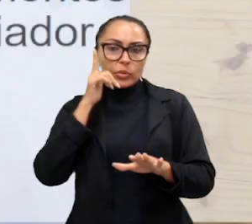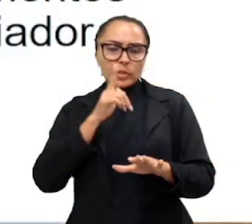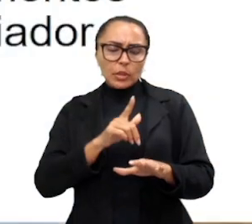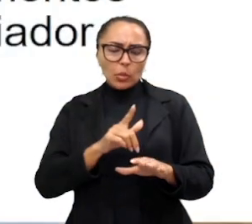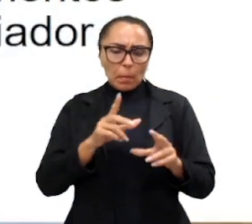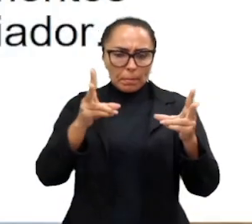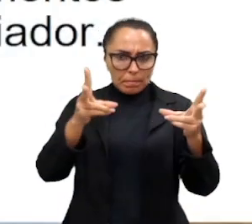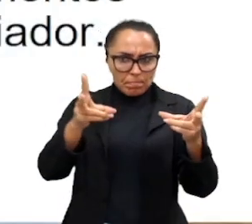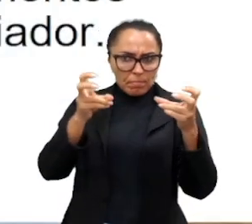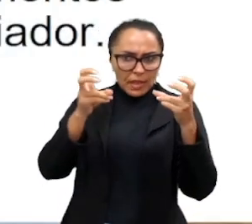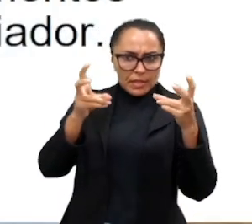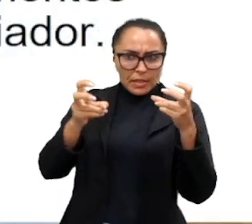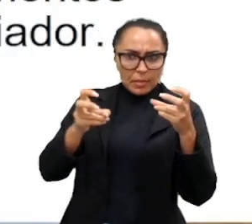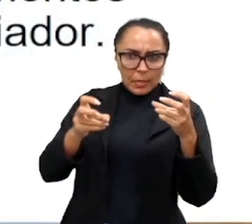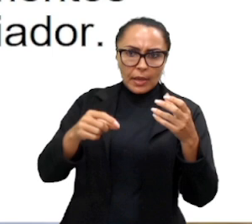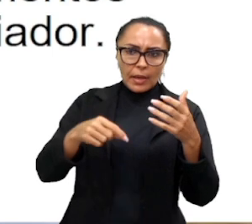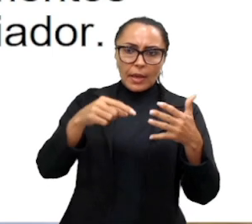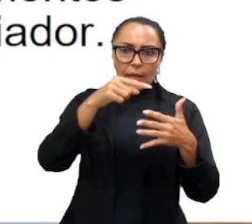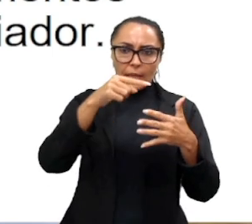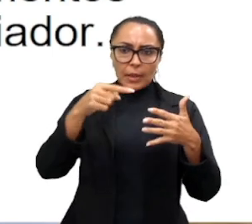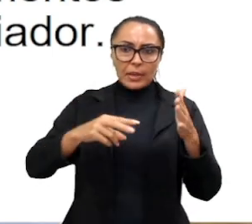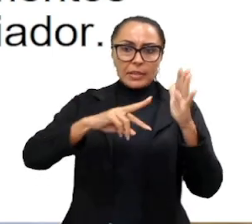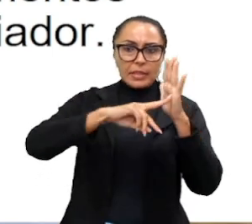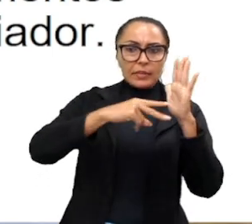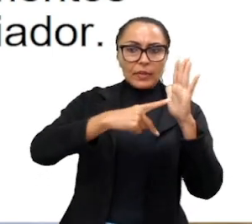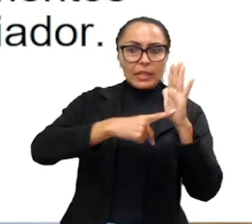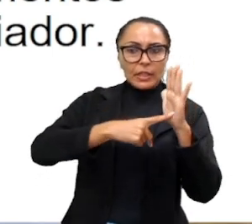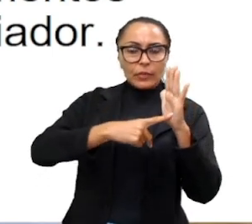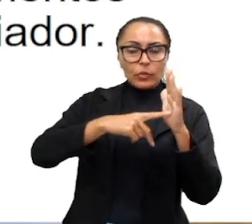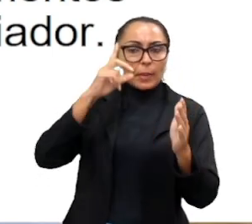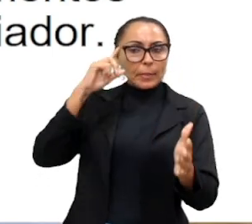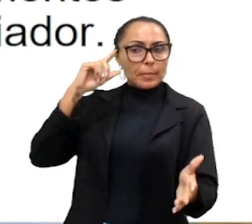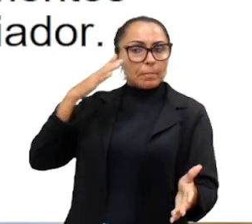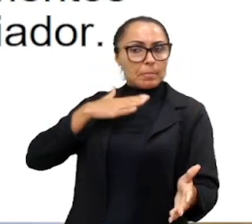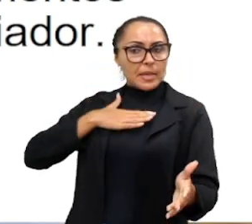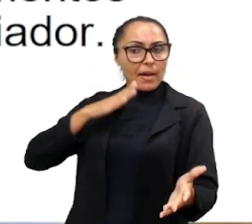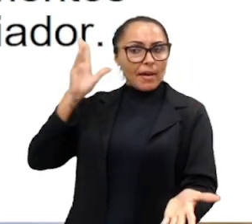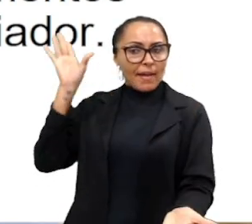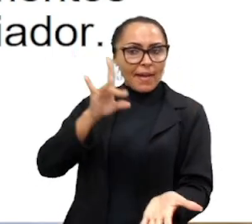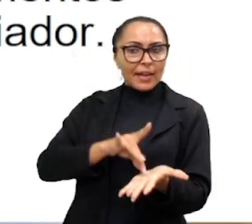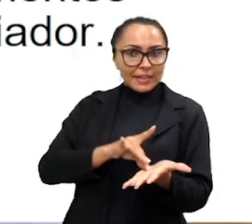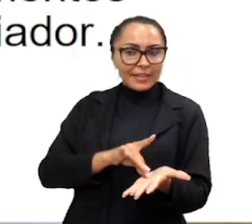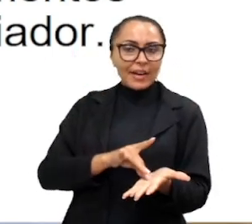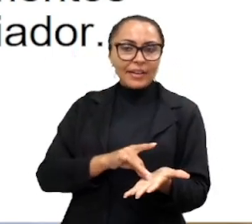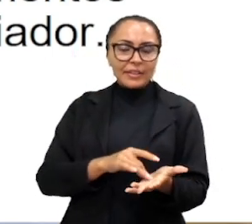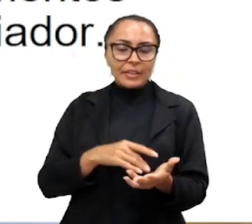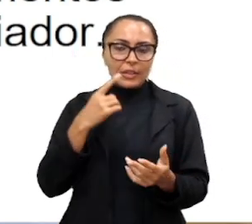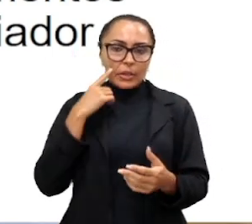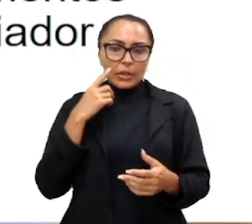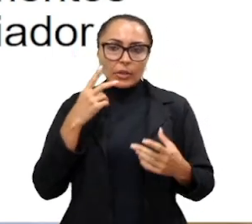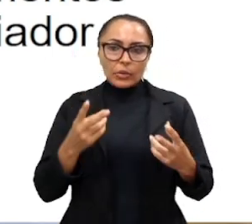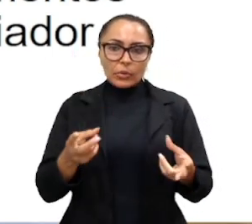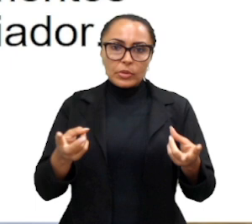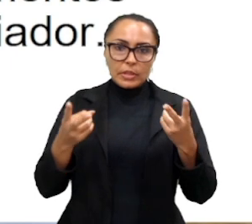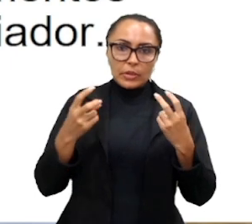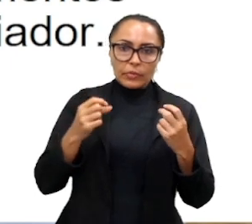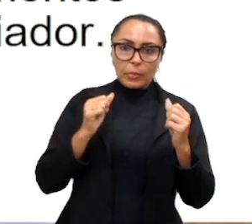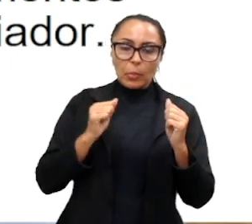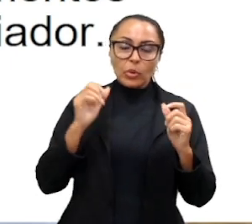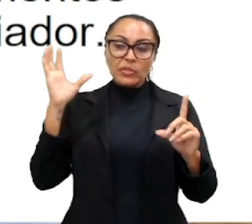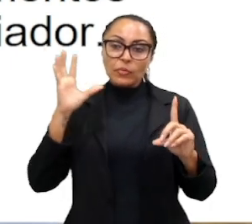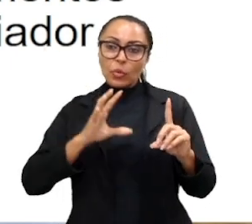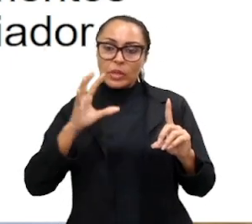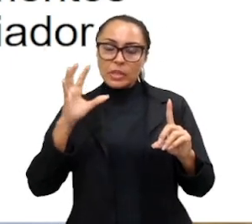enxergar elementos significativos da minha realidade. Eu consigo ver criticamente como é que a mídia pode influenciar nas